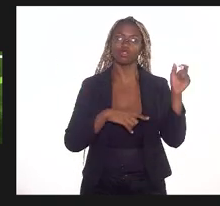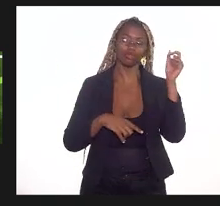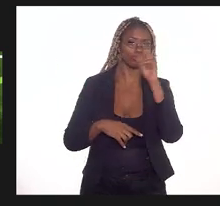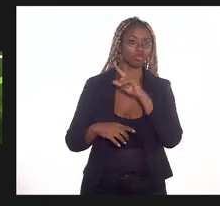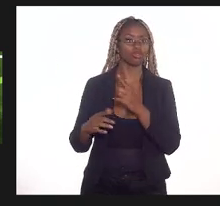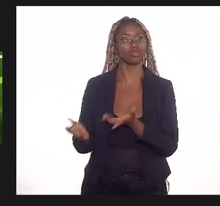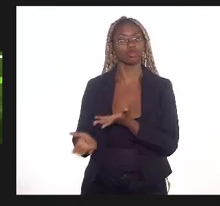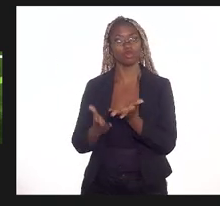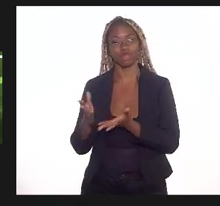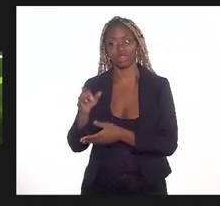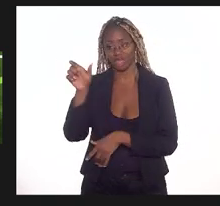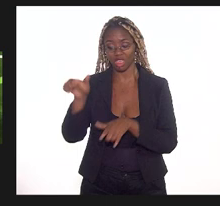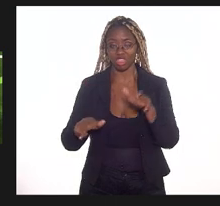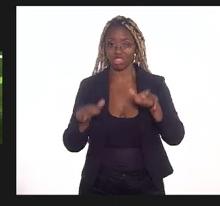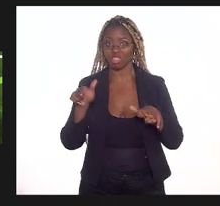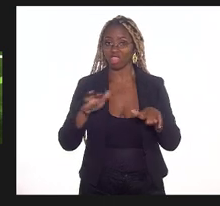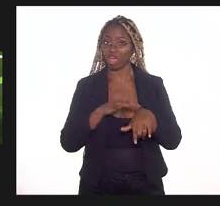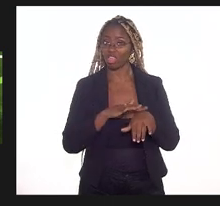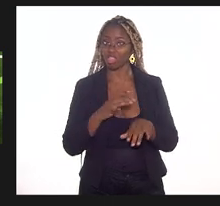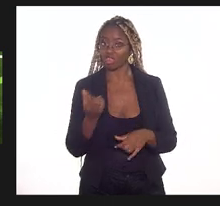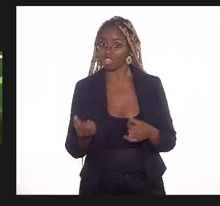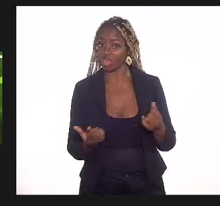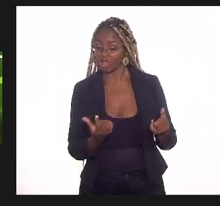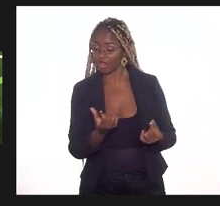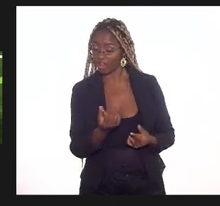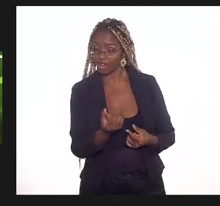dos raros é cuidar de um de nós, né?